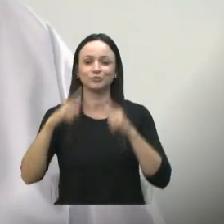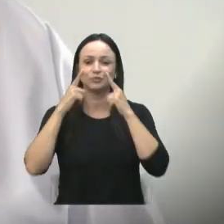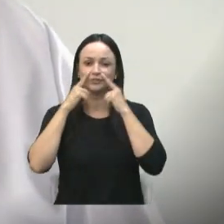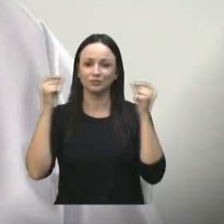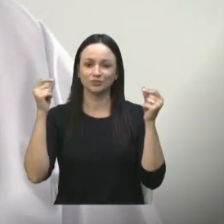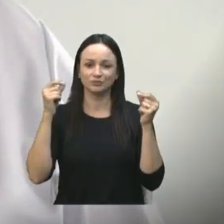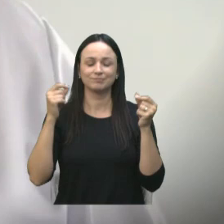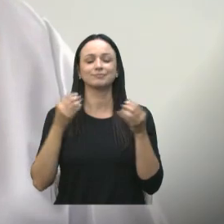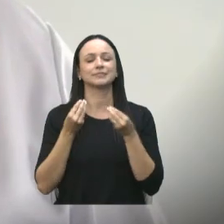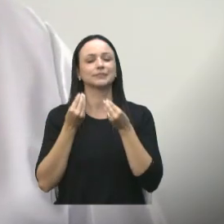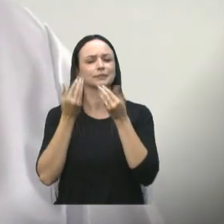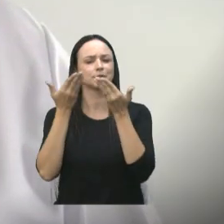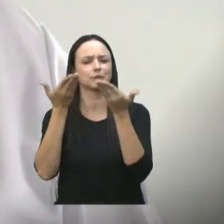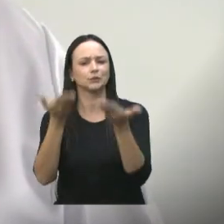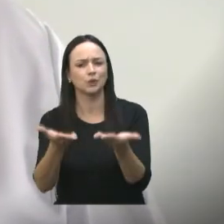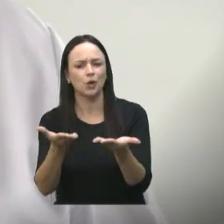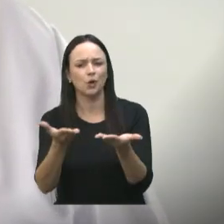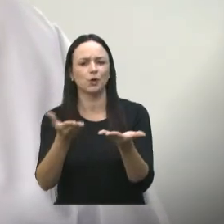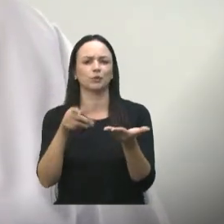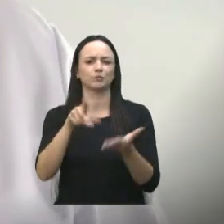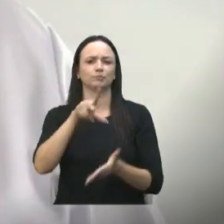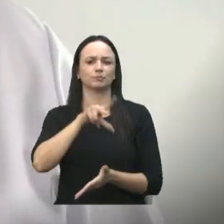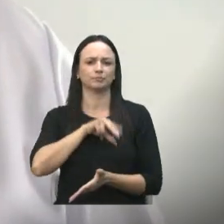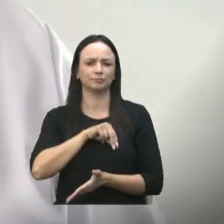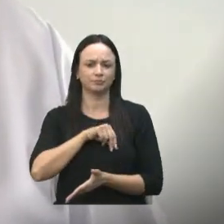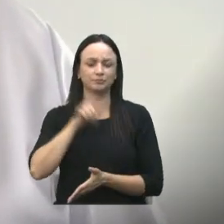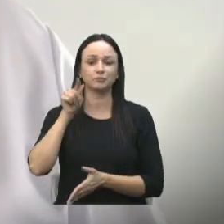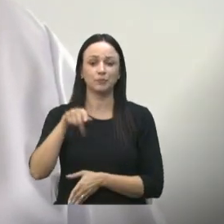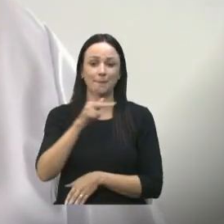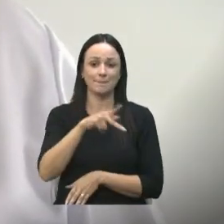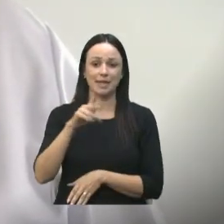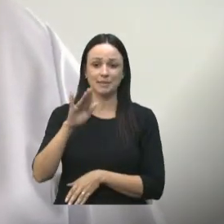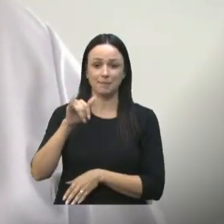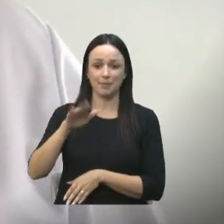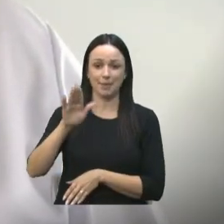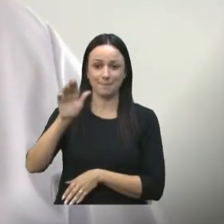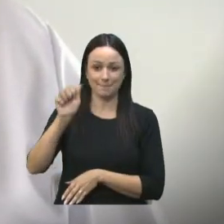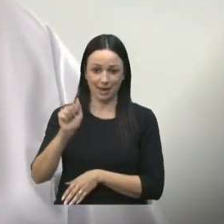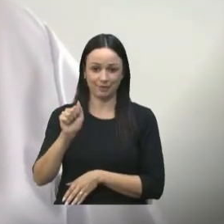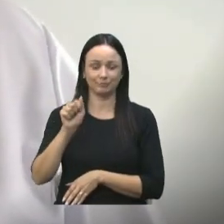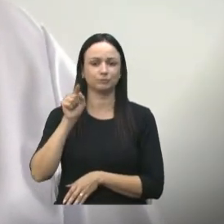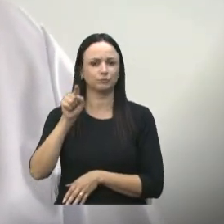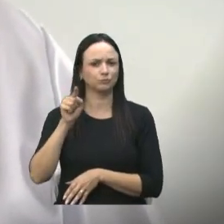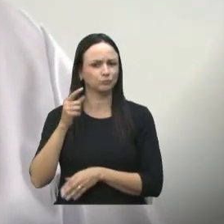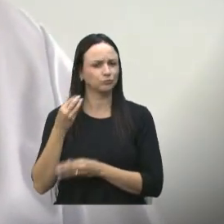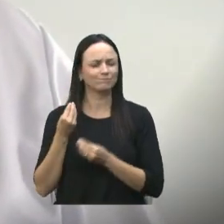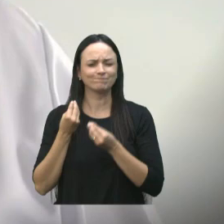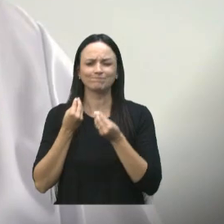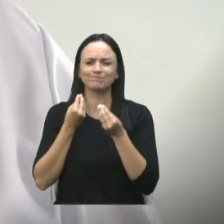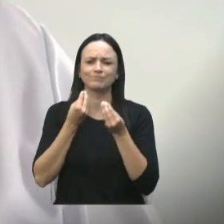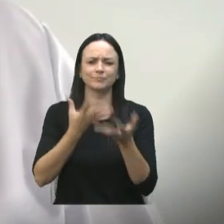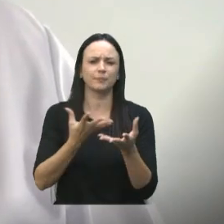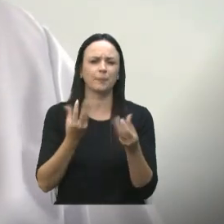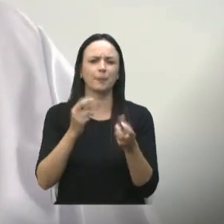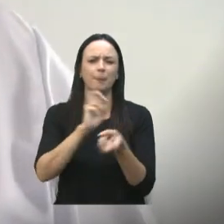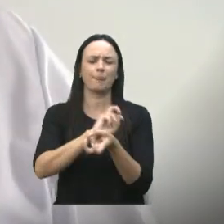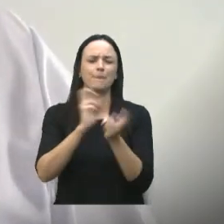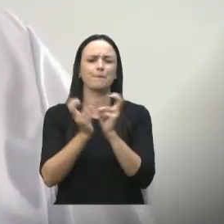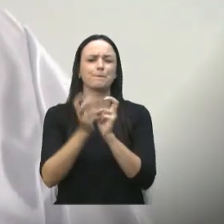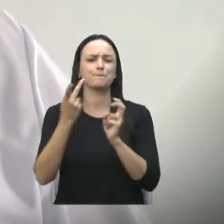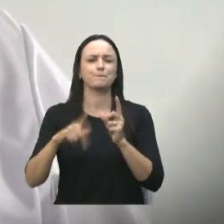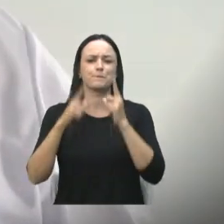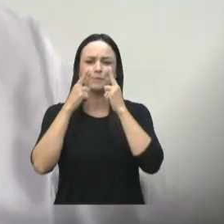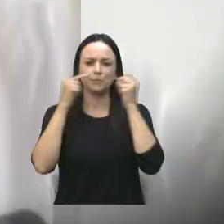lhe oferece com a medalha Mestre Bimba. Você contribui muito para a capoeira de Jaú